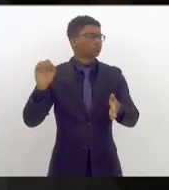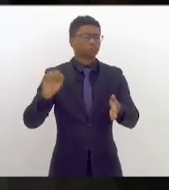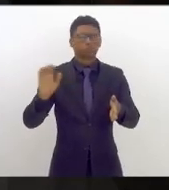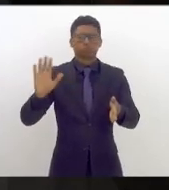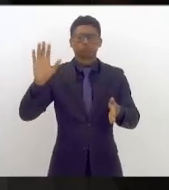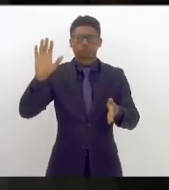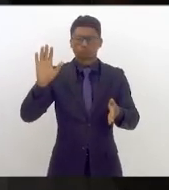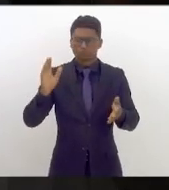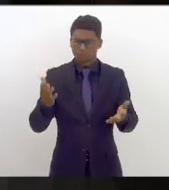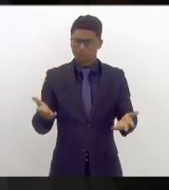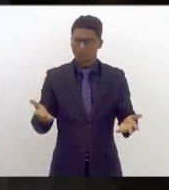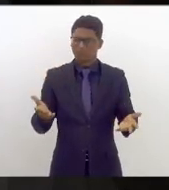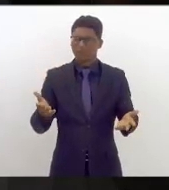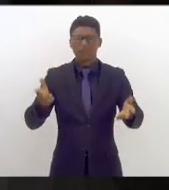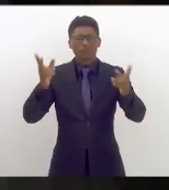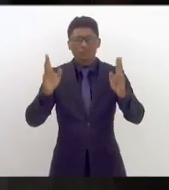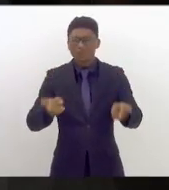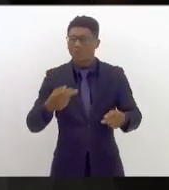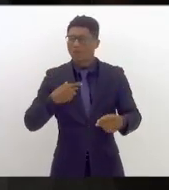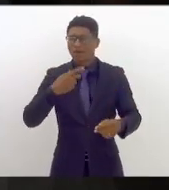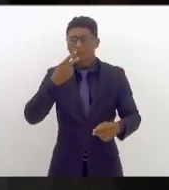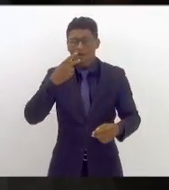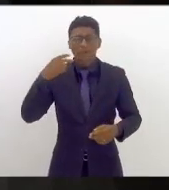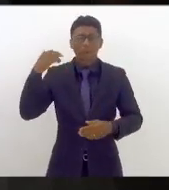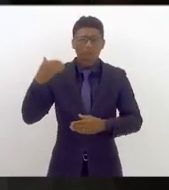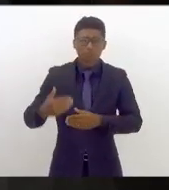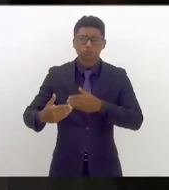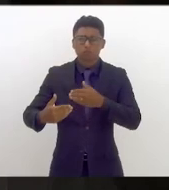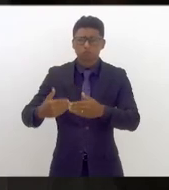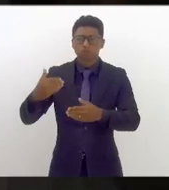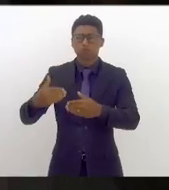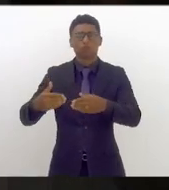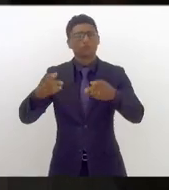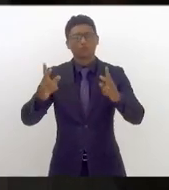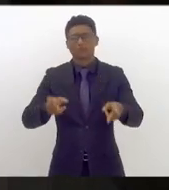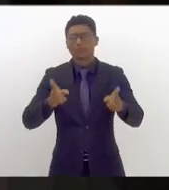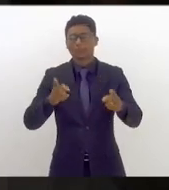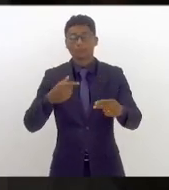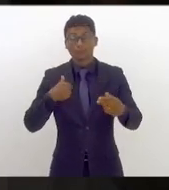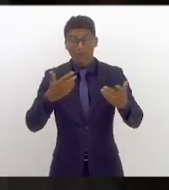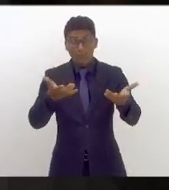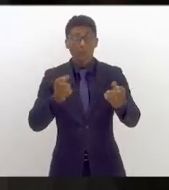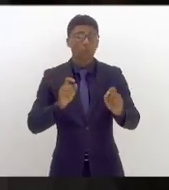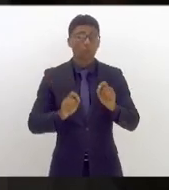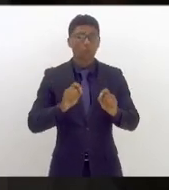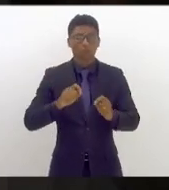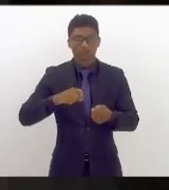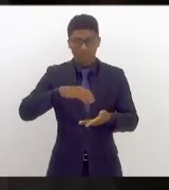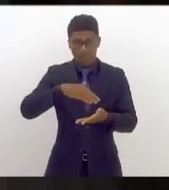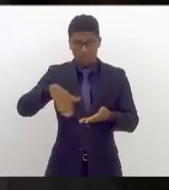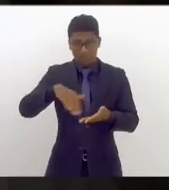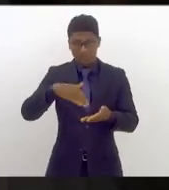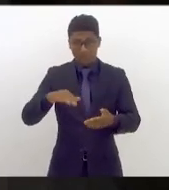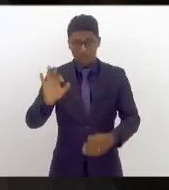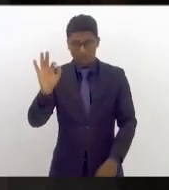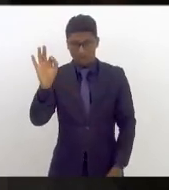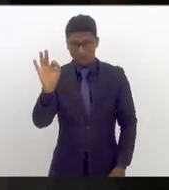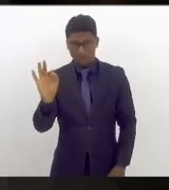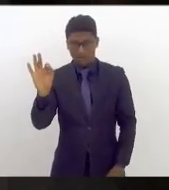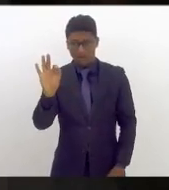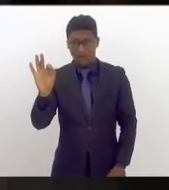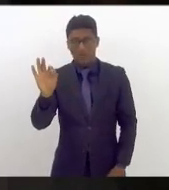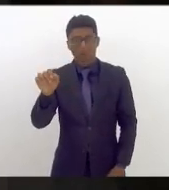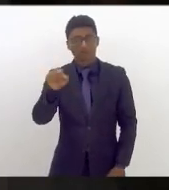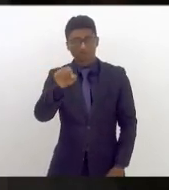isso consecutivamente. Eu queria que a Secretaria de Fazenda tivesse